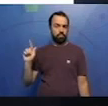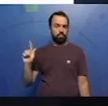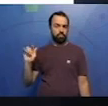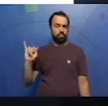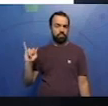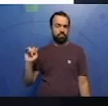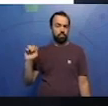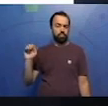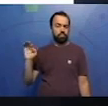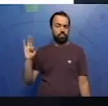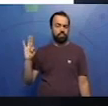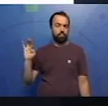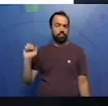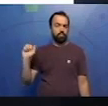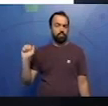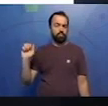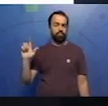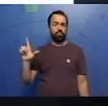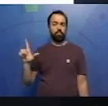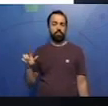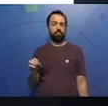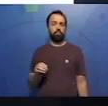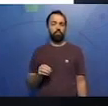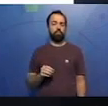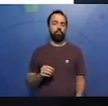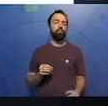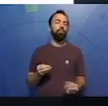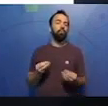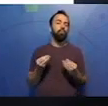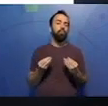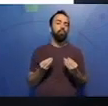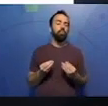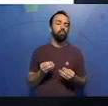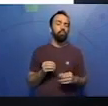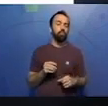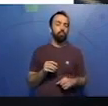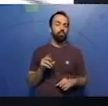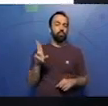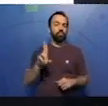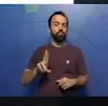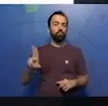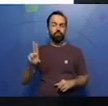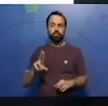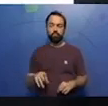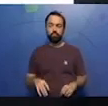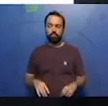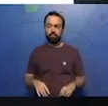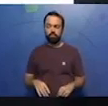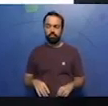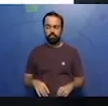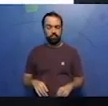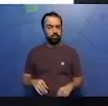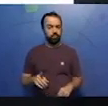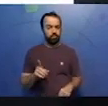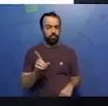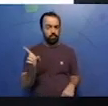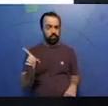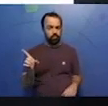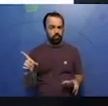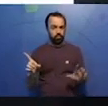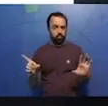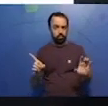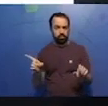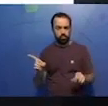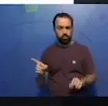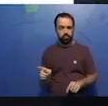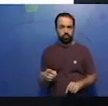horas indicadas em cada um deles? E agora? Olha, professora, esse aqui já está mostrando,